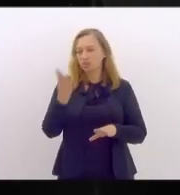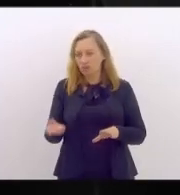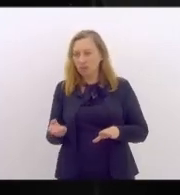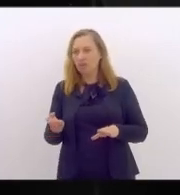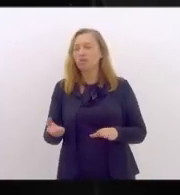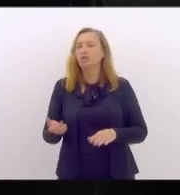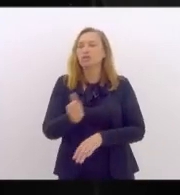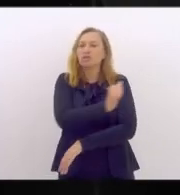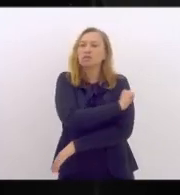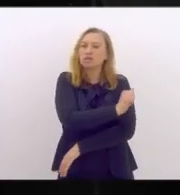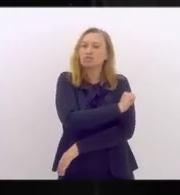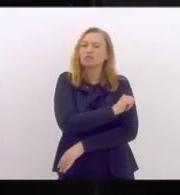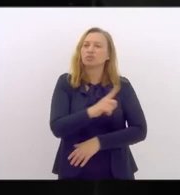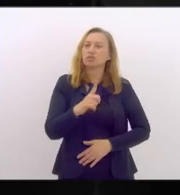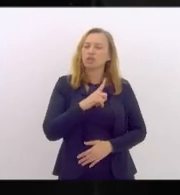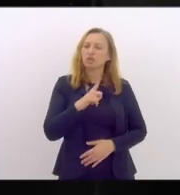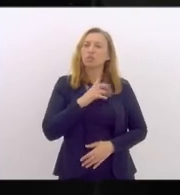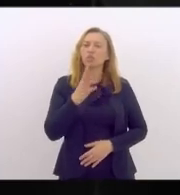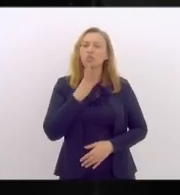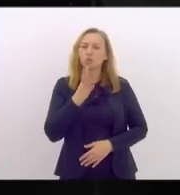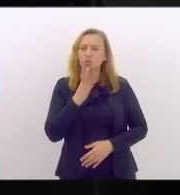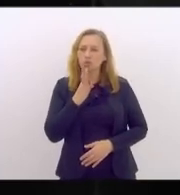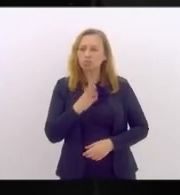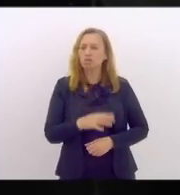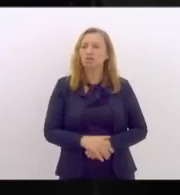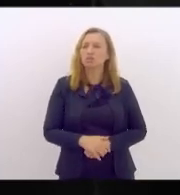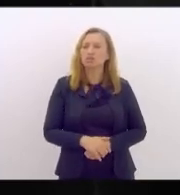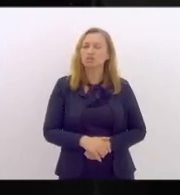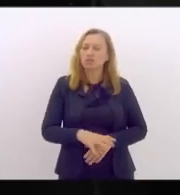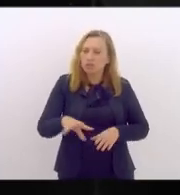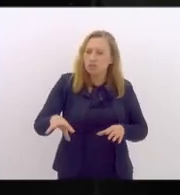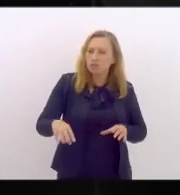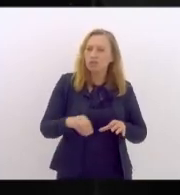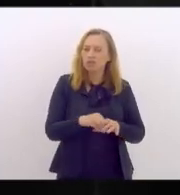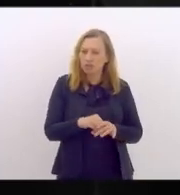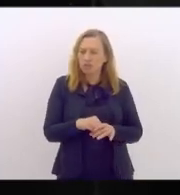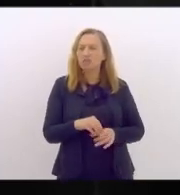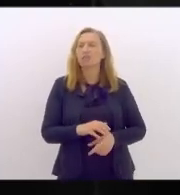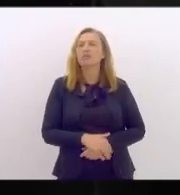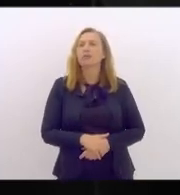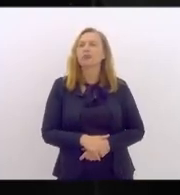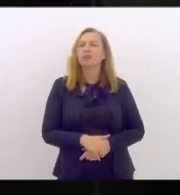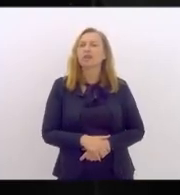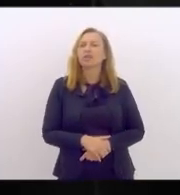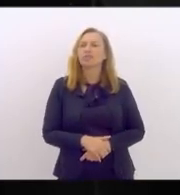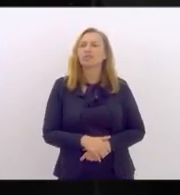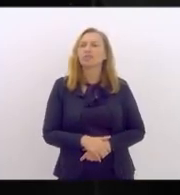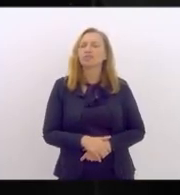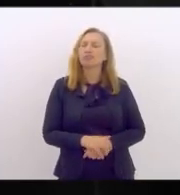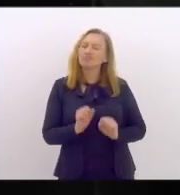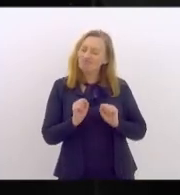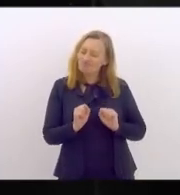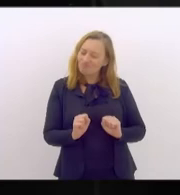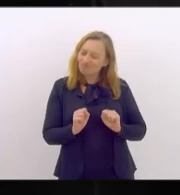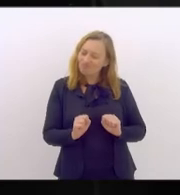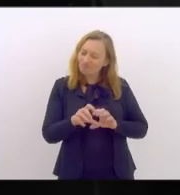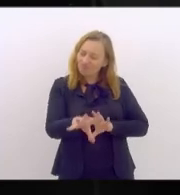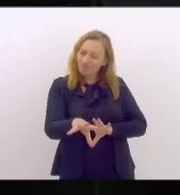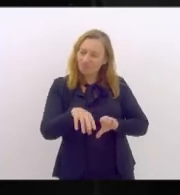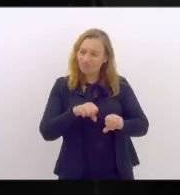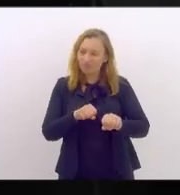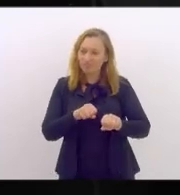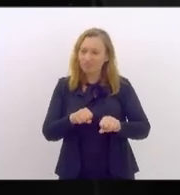os estudantes tenham conhecimentos holísticos integrais o nome laterais né para que possam se formar